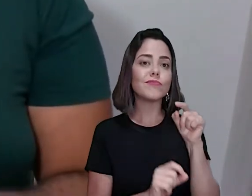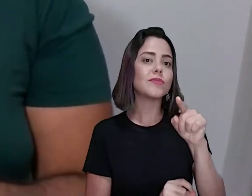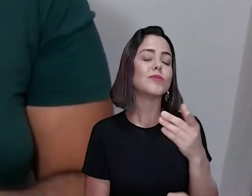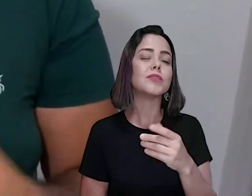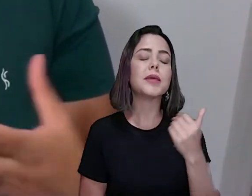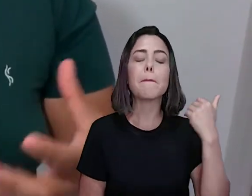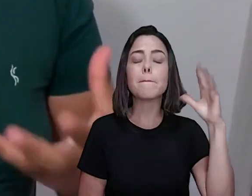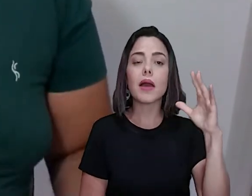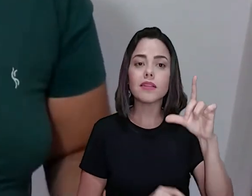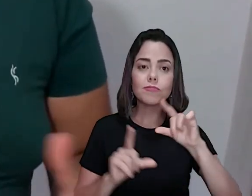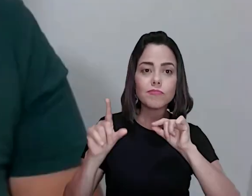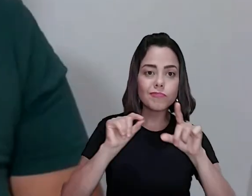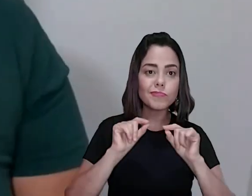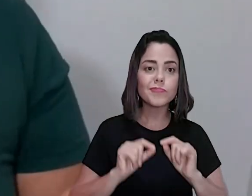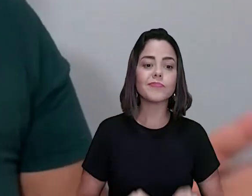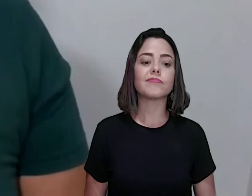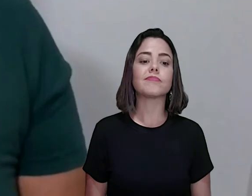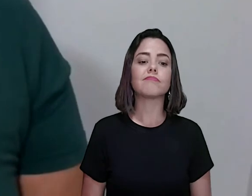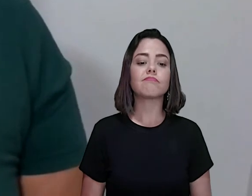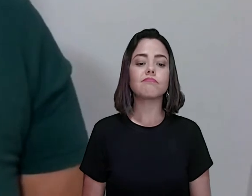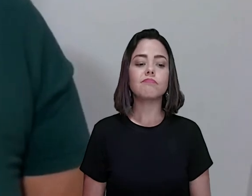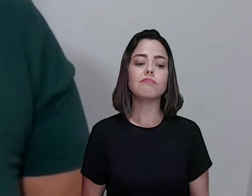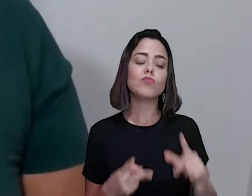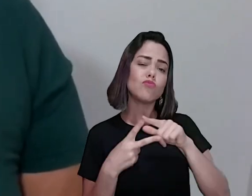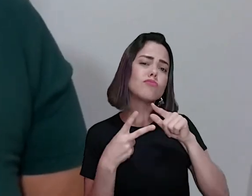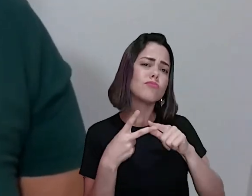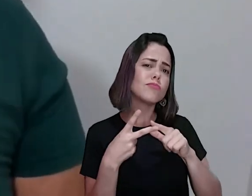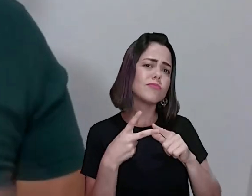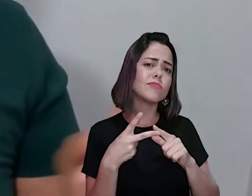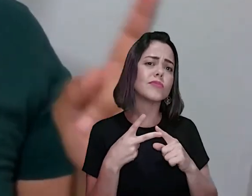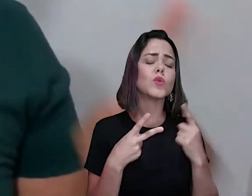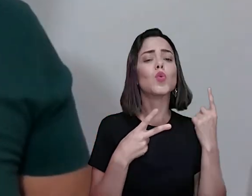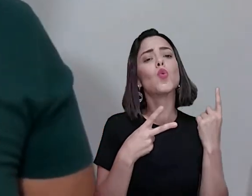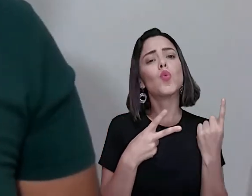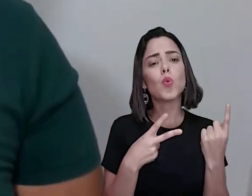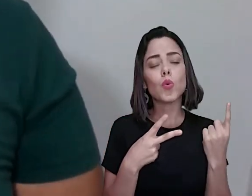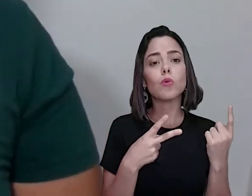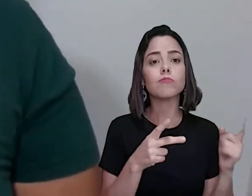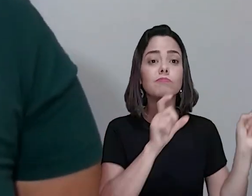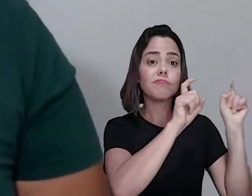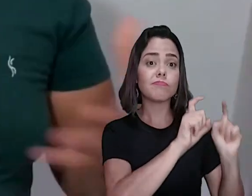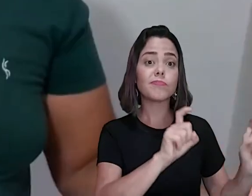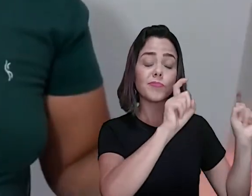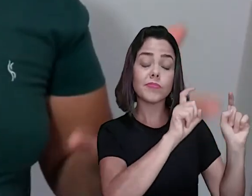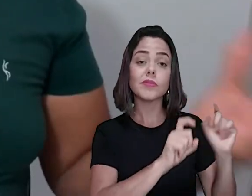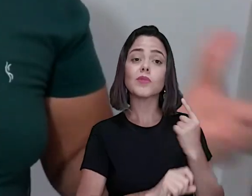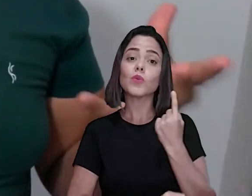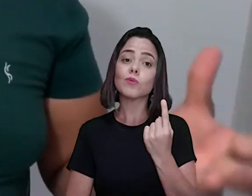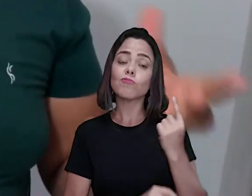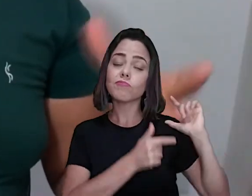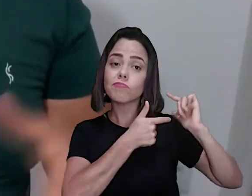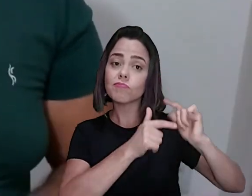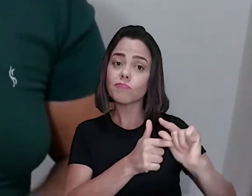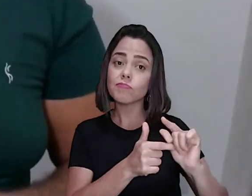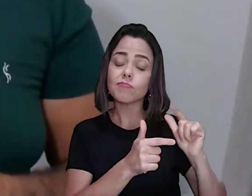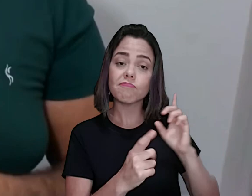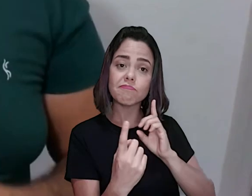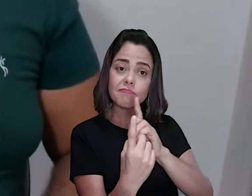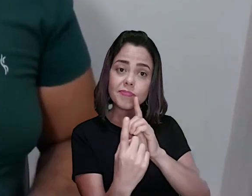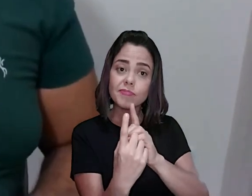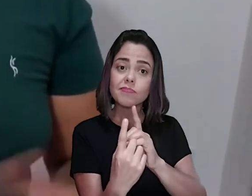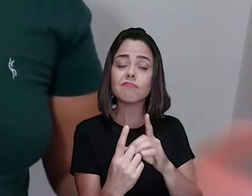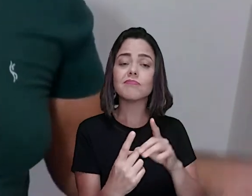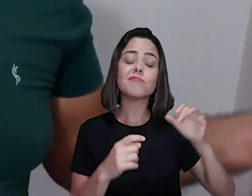mais opções, como eu disse. Então, no mínimo 2, uma no banco digital, uma no banco físico, e aí você consegue ter o melhor dos